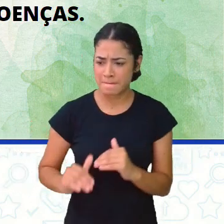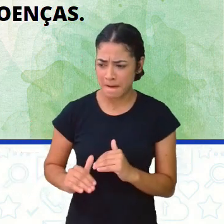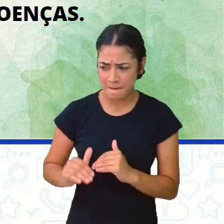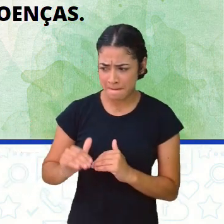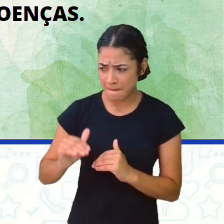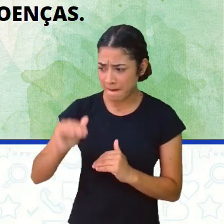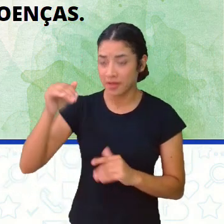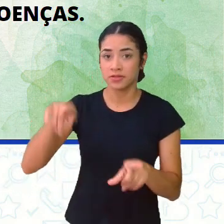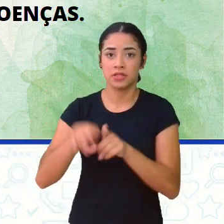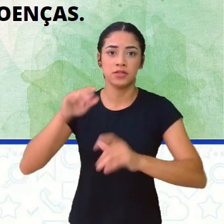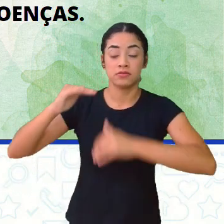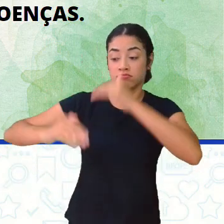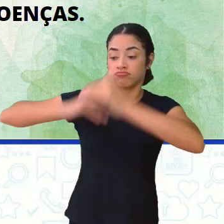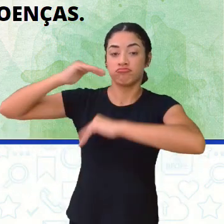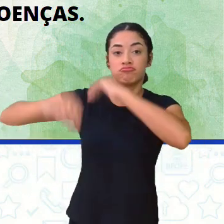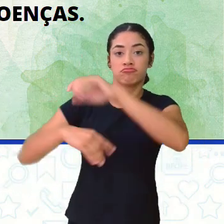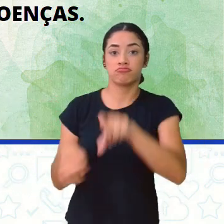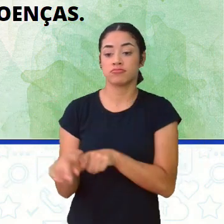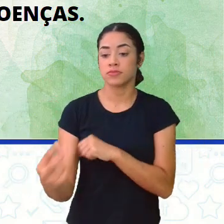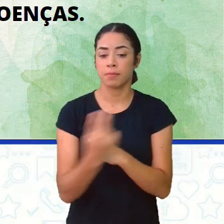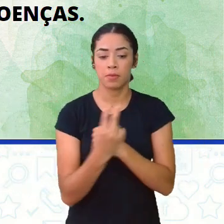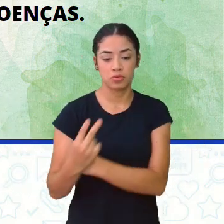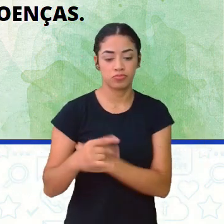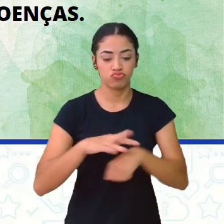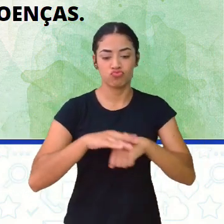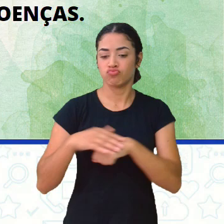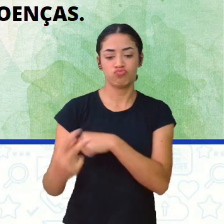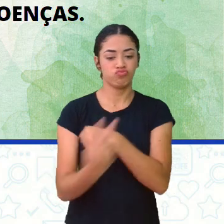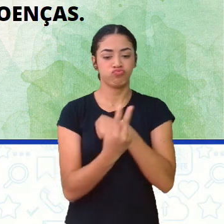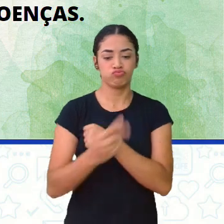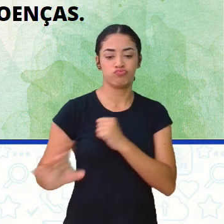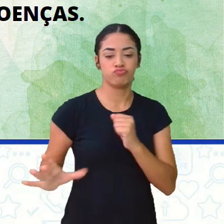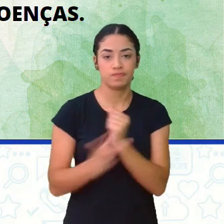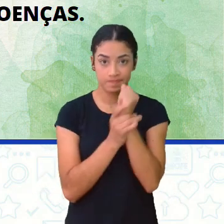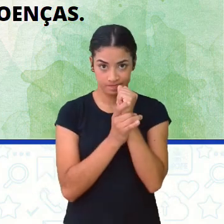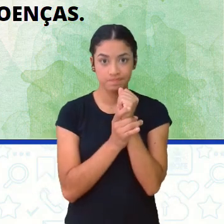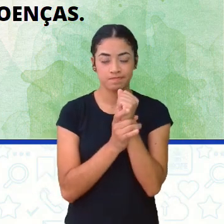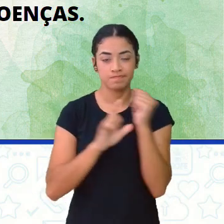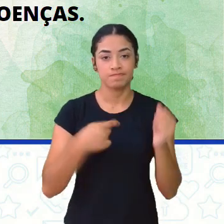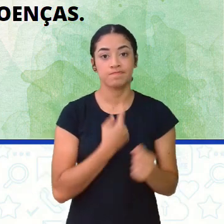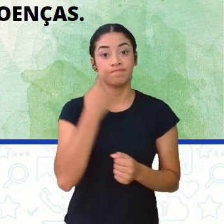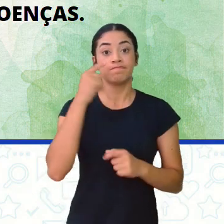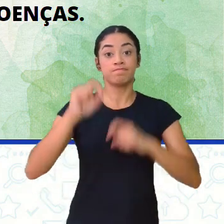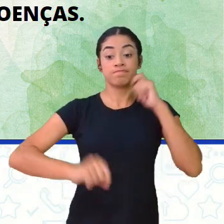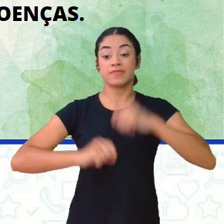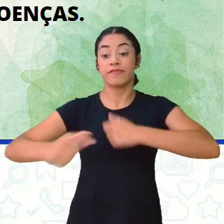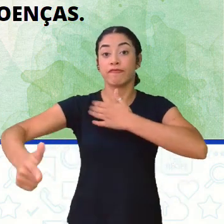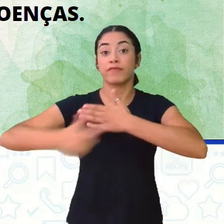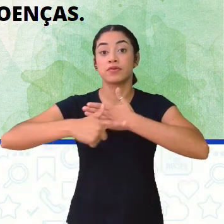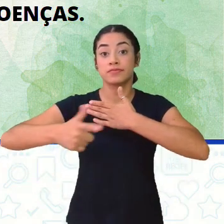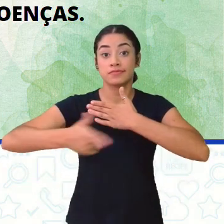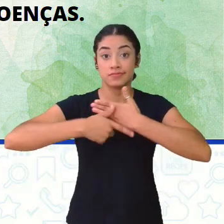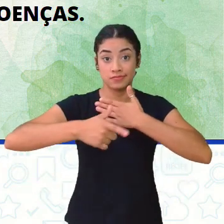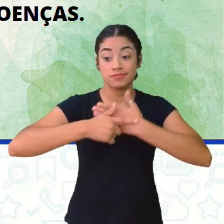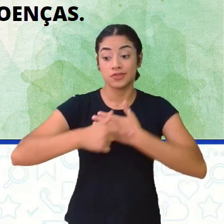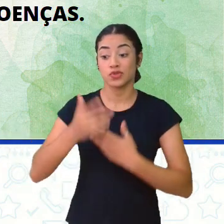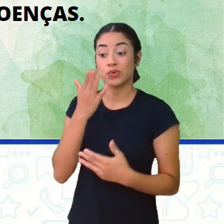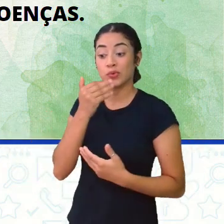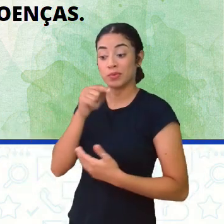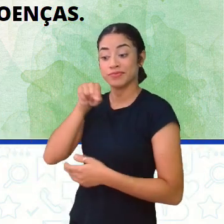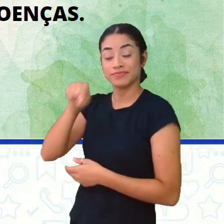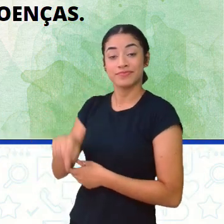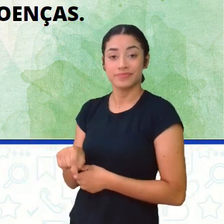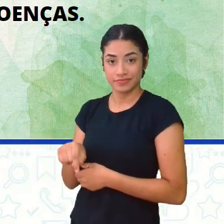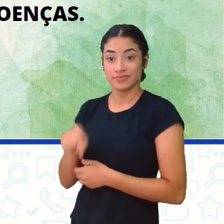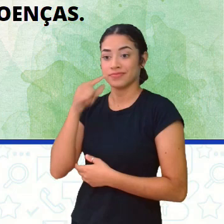se desenvolver e se proteger das doenças. Então, a gente está vendo aí a questão da função dos alimentos e que